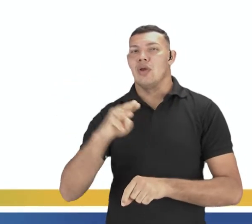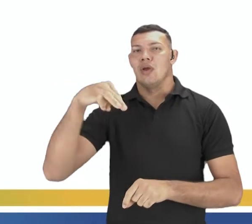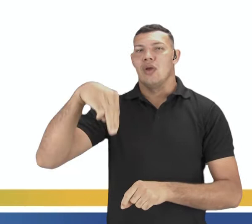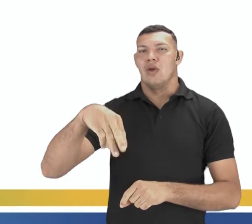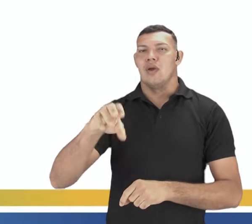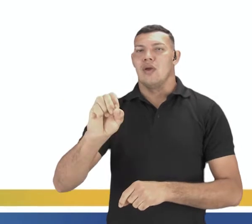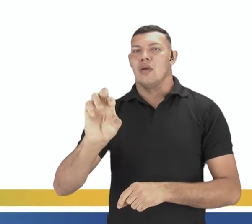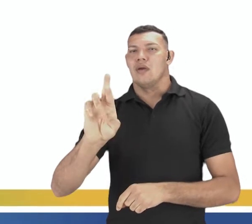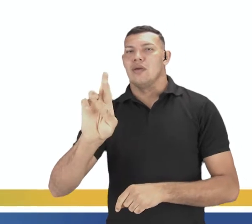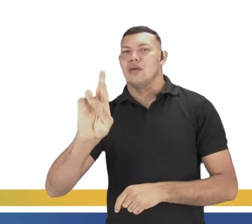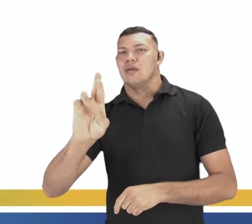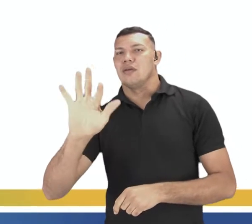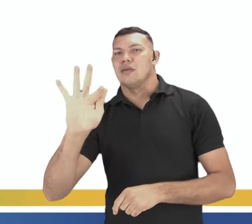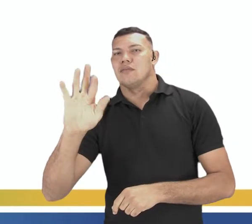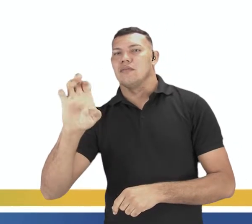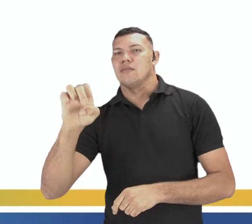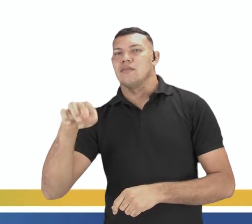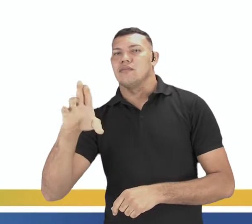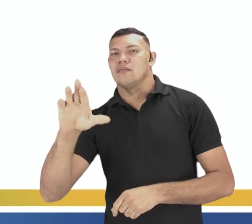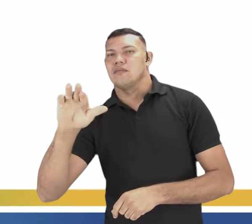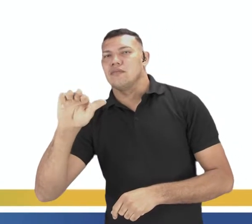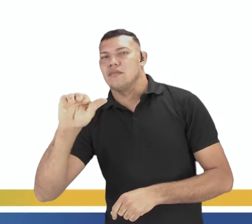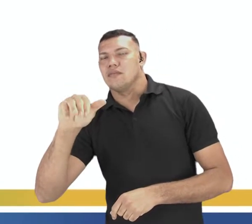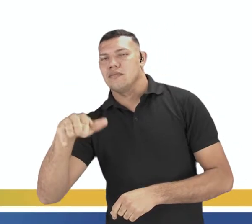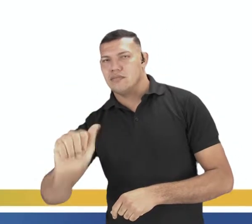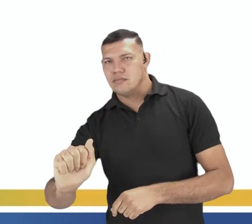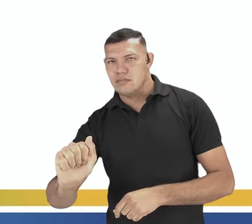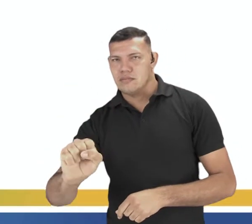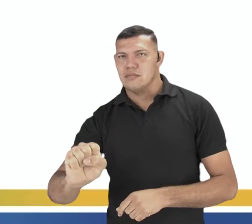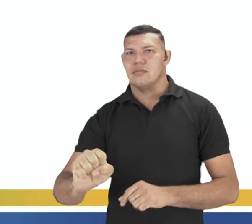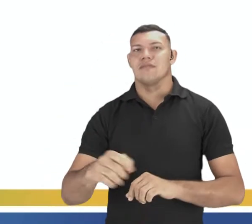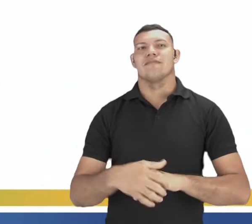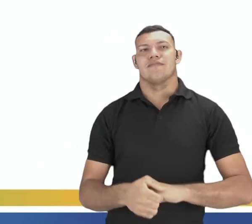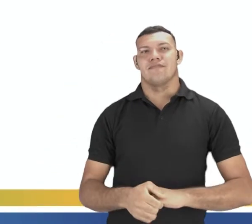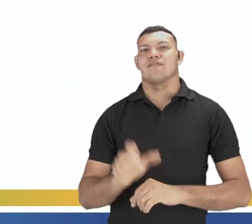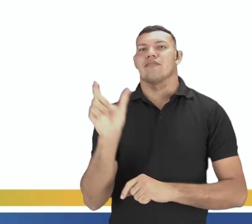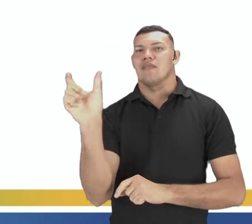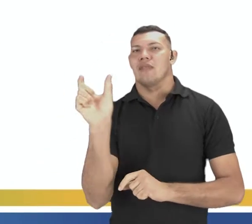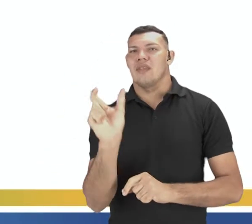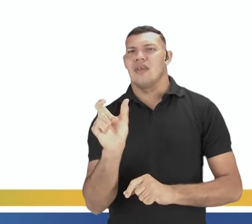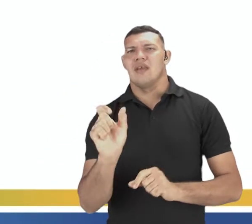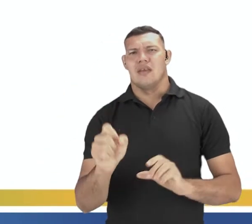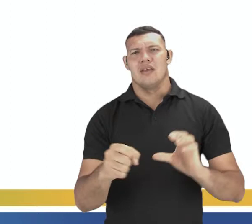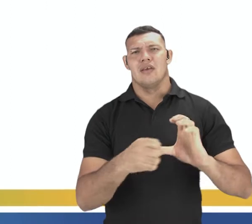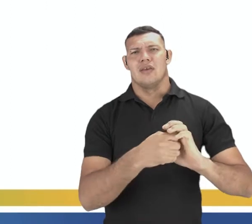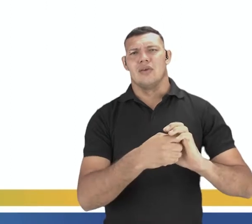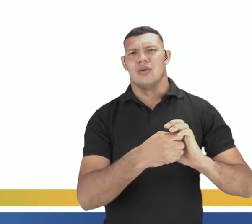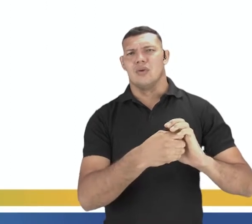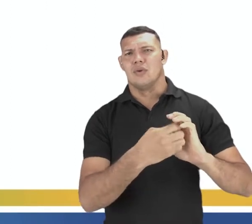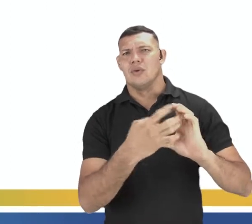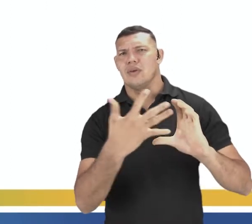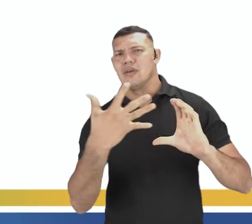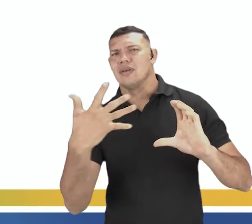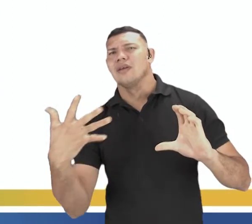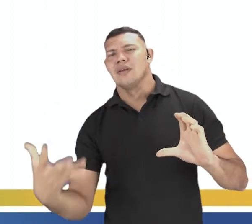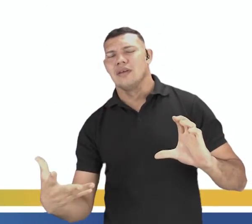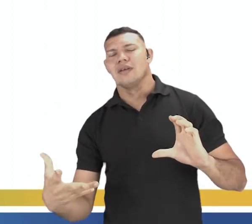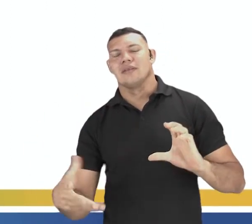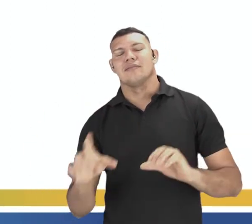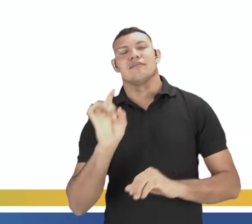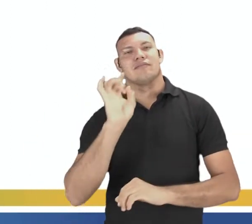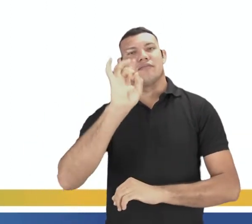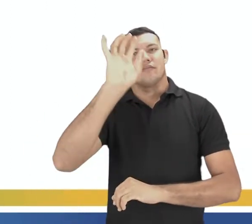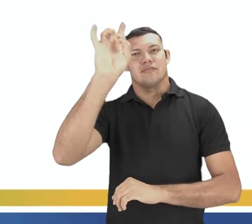podem ser distribuídas em diversas classificações, que a gente vai começar a ver pelo